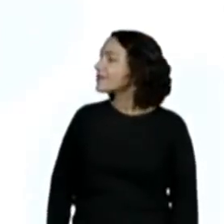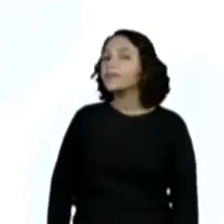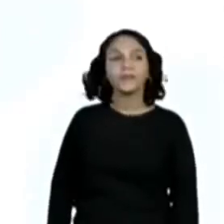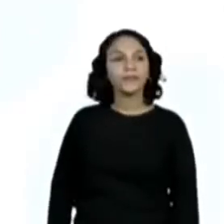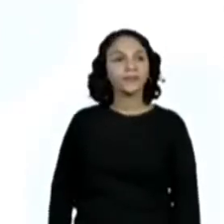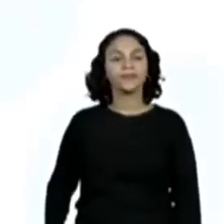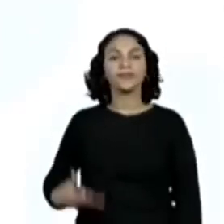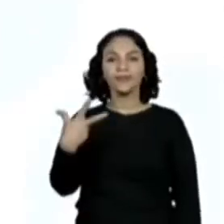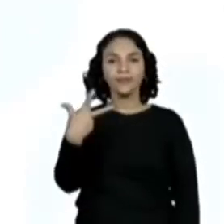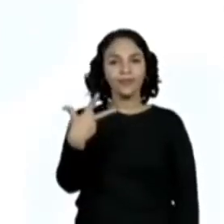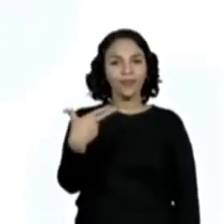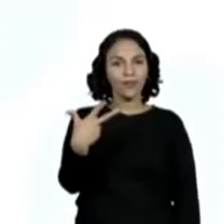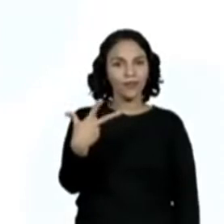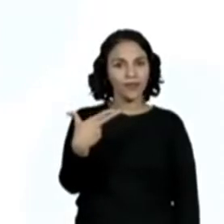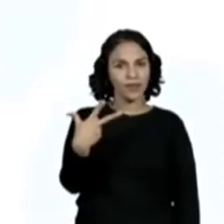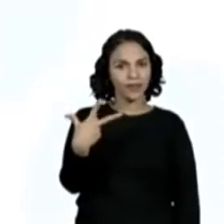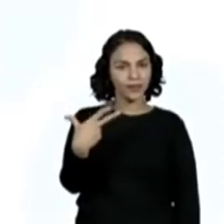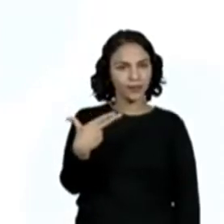Tesoura.